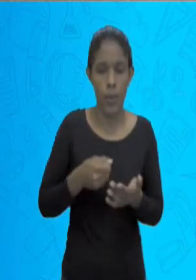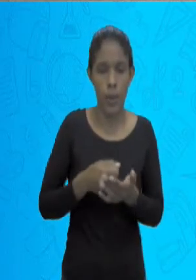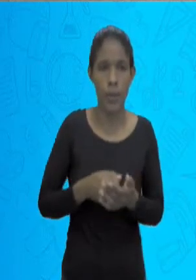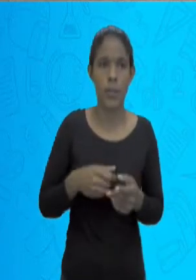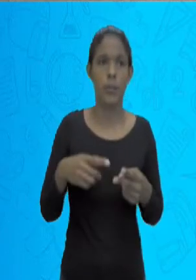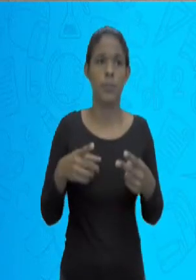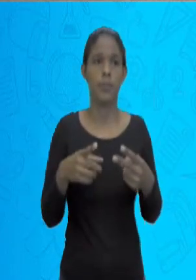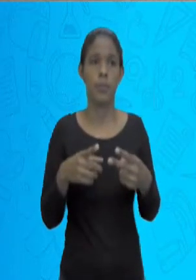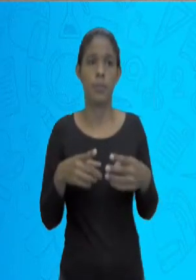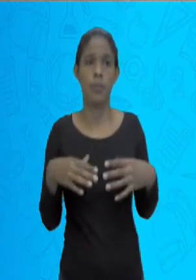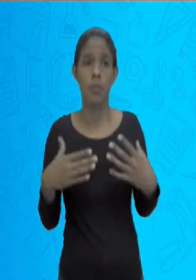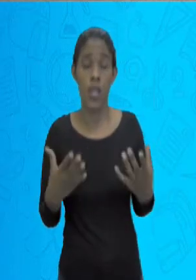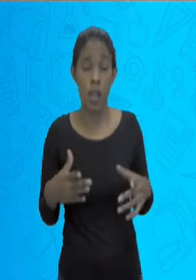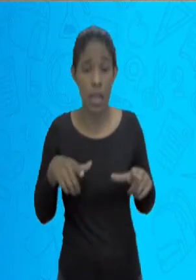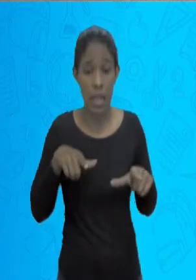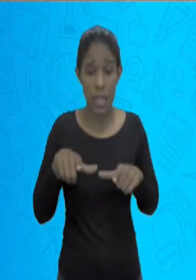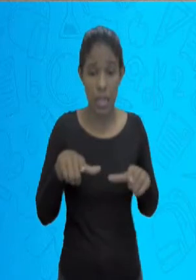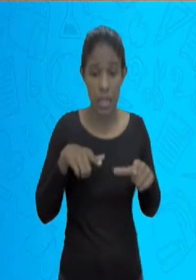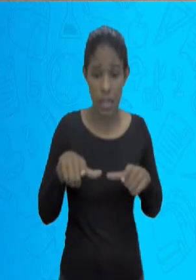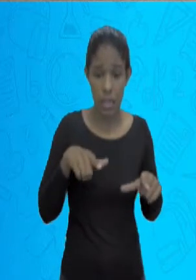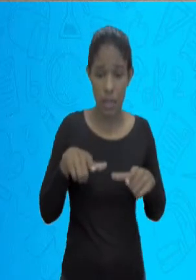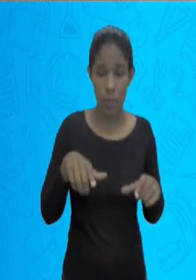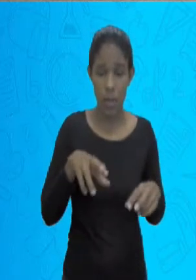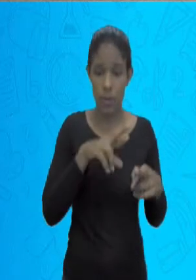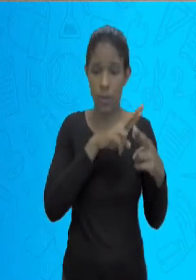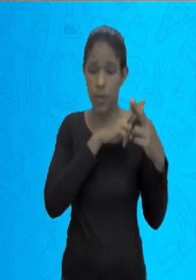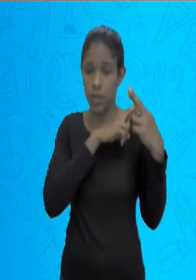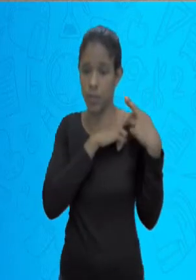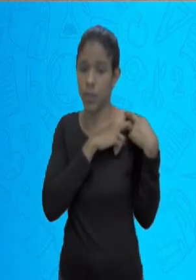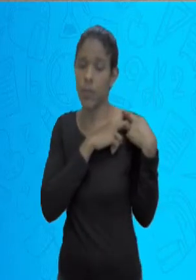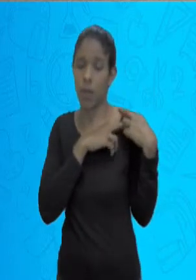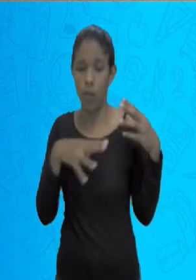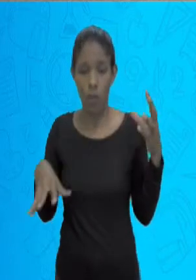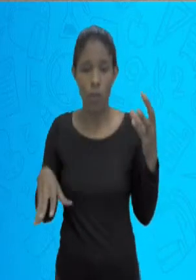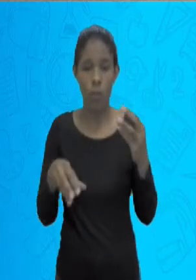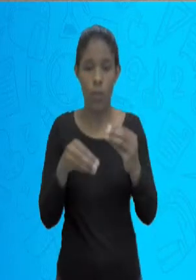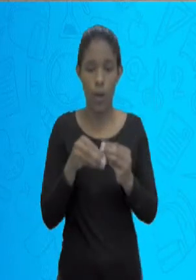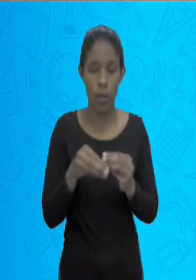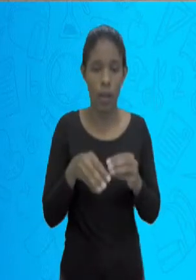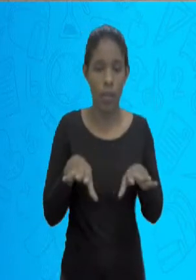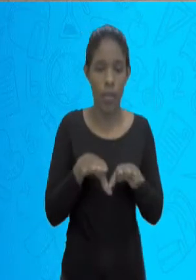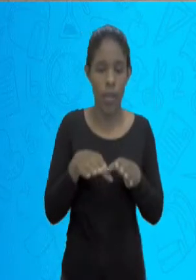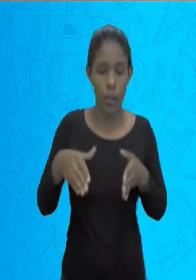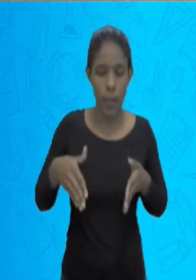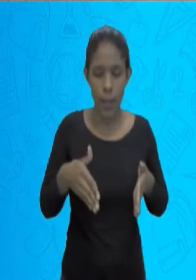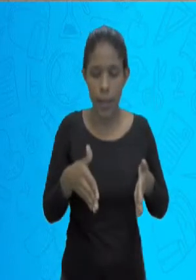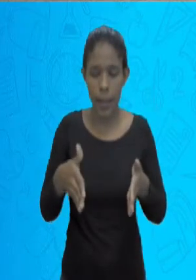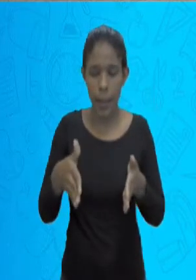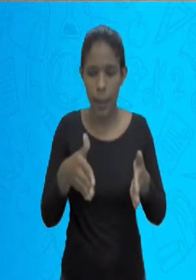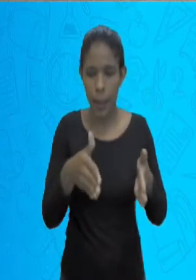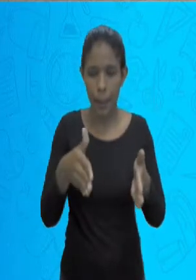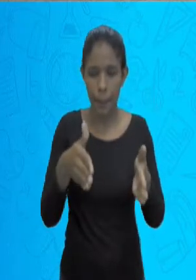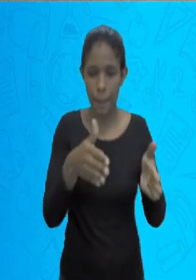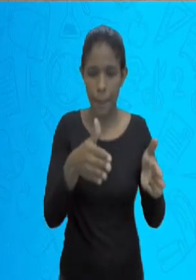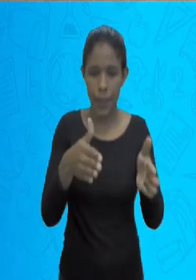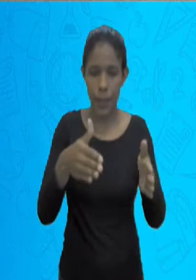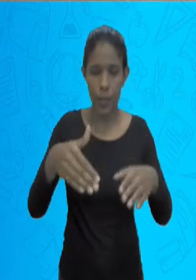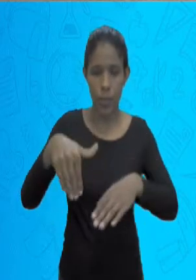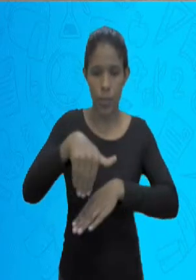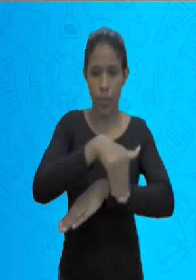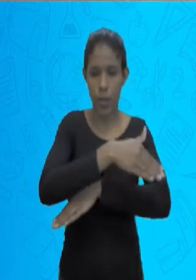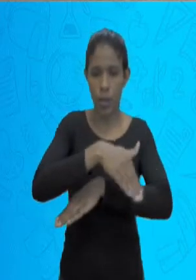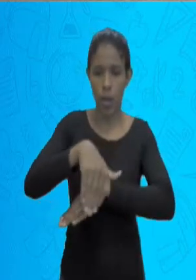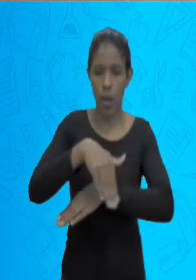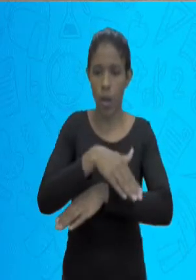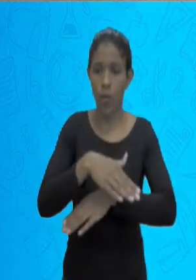pelo consulado foram completados. A abertura de canais e reconstruções